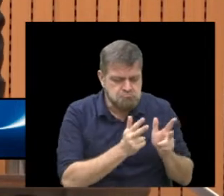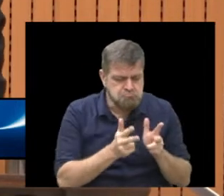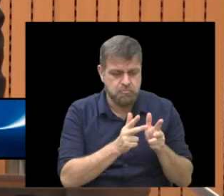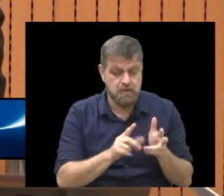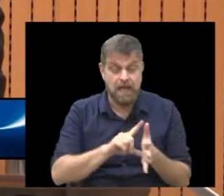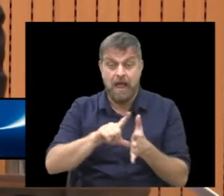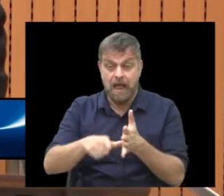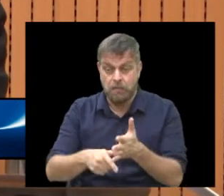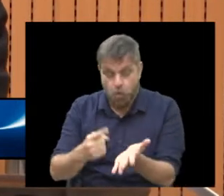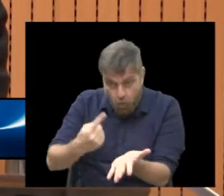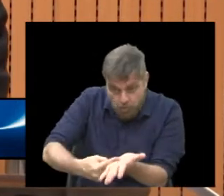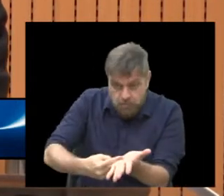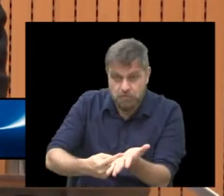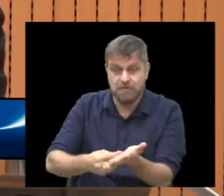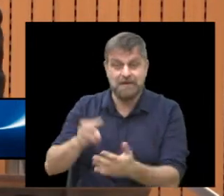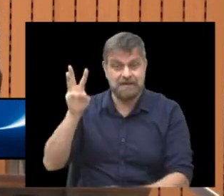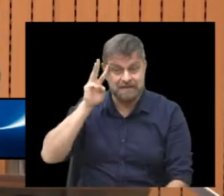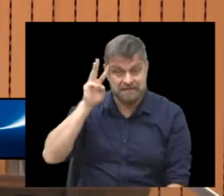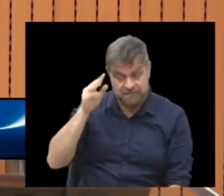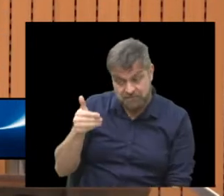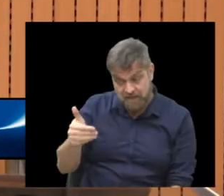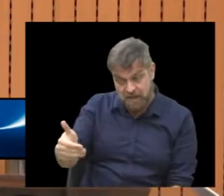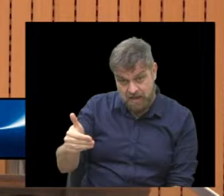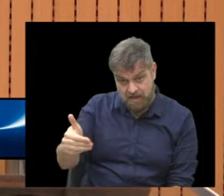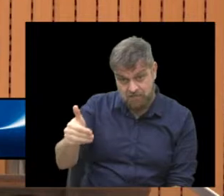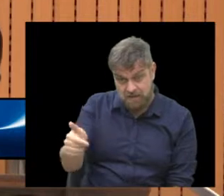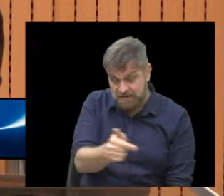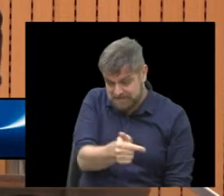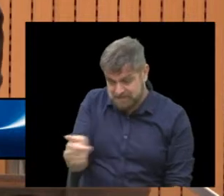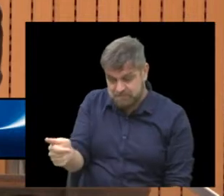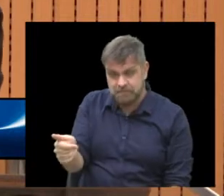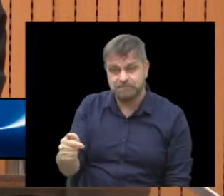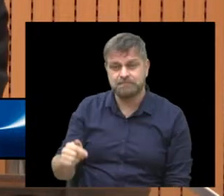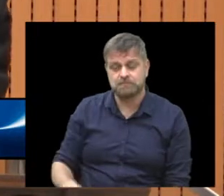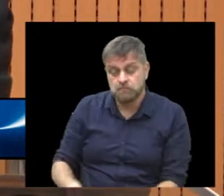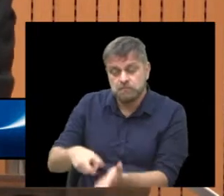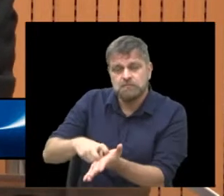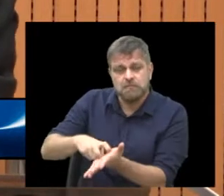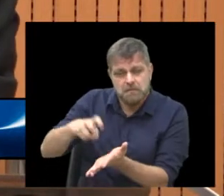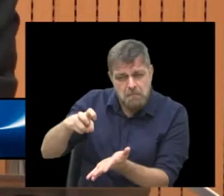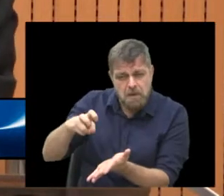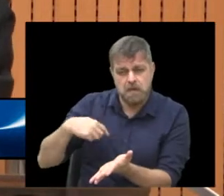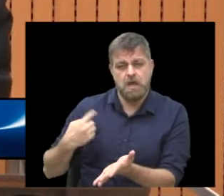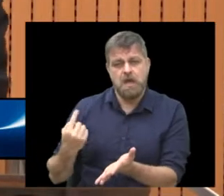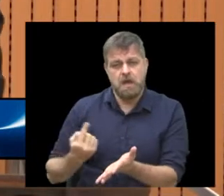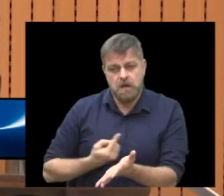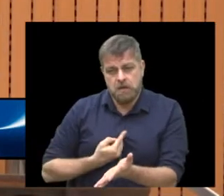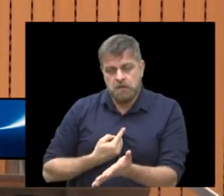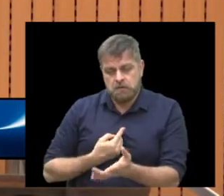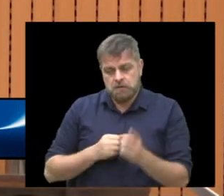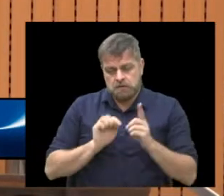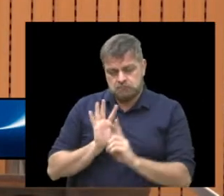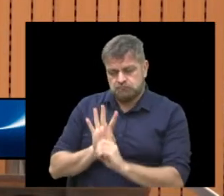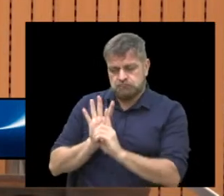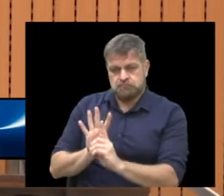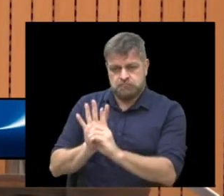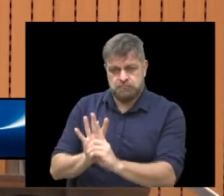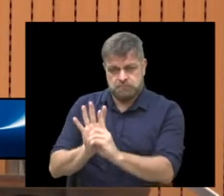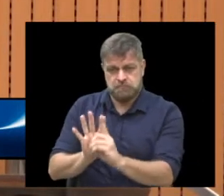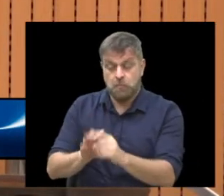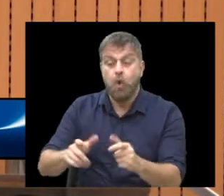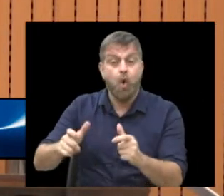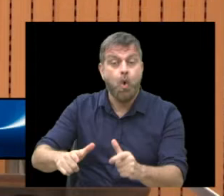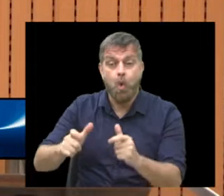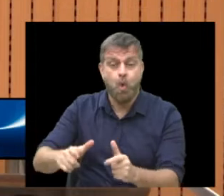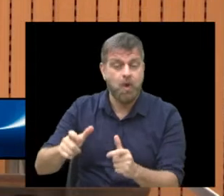próxima terça-feira, né, a terça-feira da semana que vem, pela manhã, nós vamos visitar juntos uma das unidades que mais